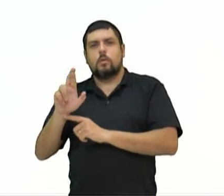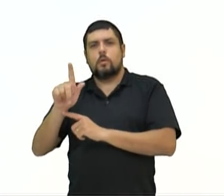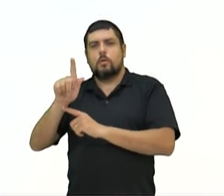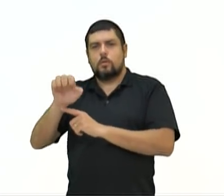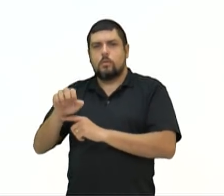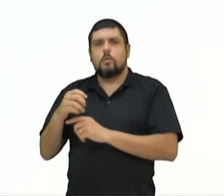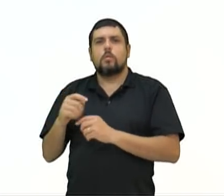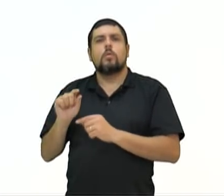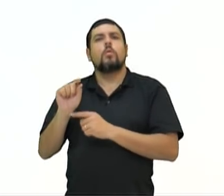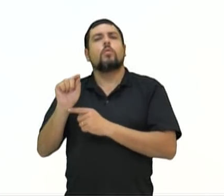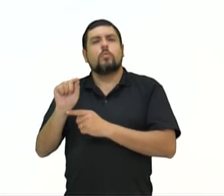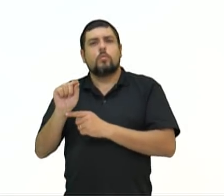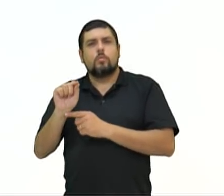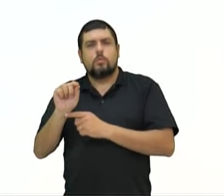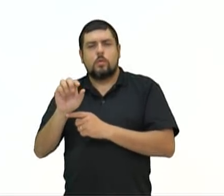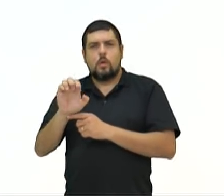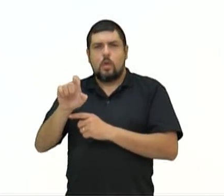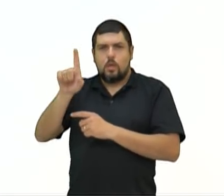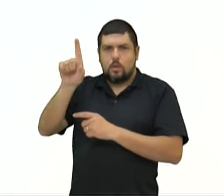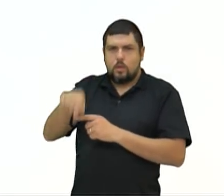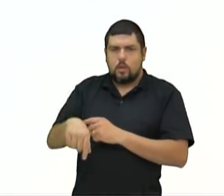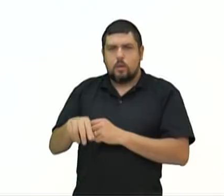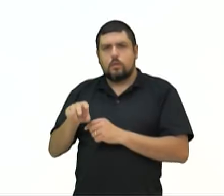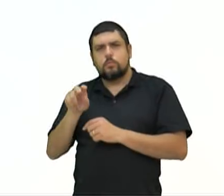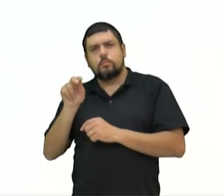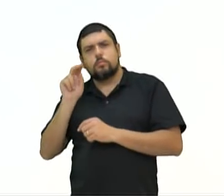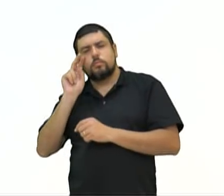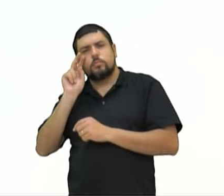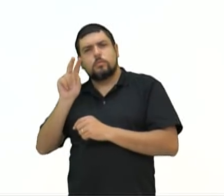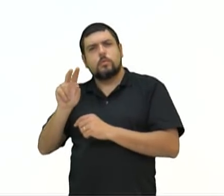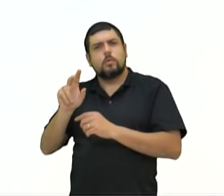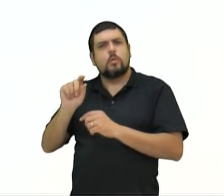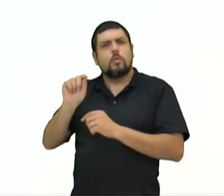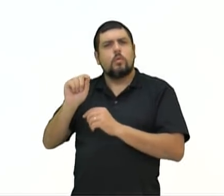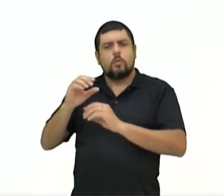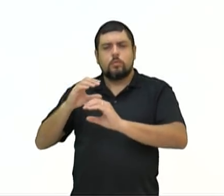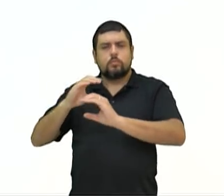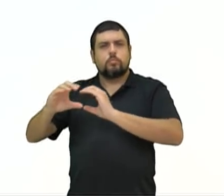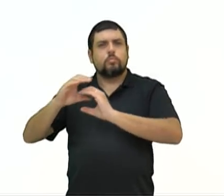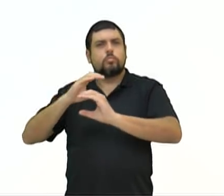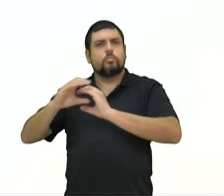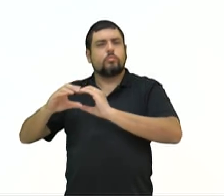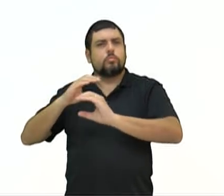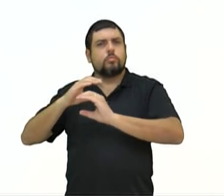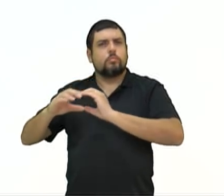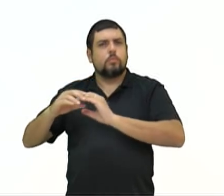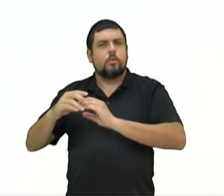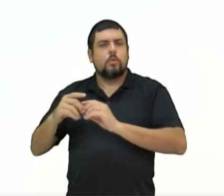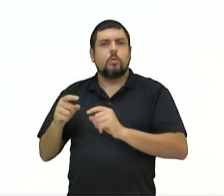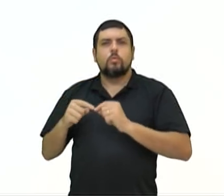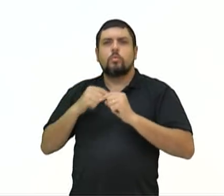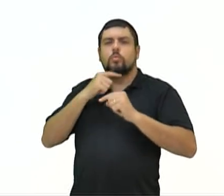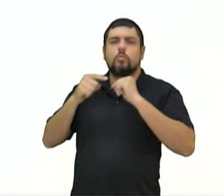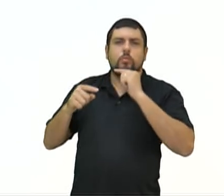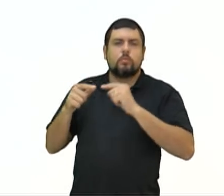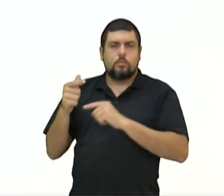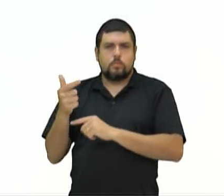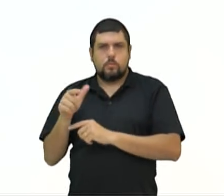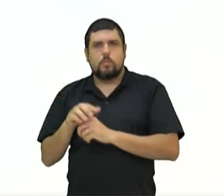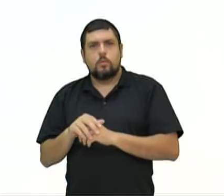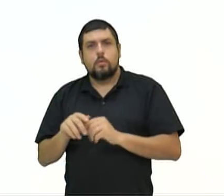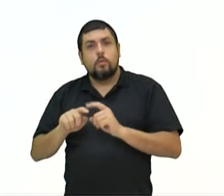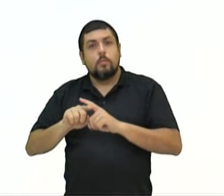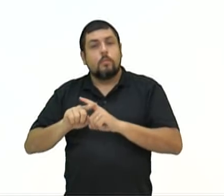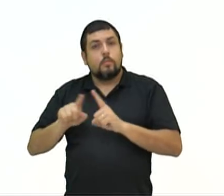a representação de uma realidade inquestionável no universo da comunicação, dentro do qual não pretende apenas distrair, mas ao